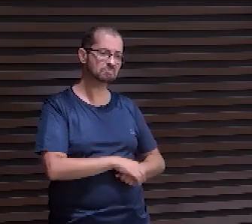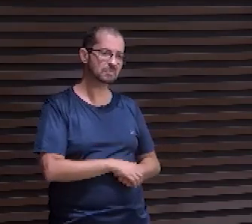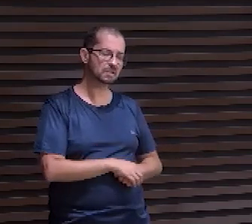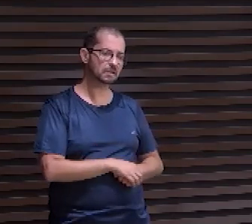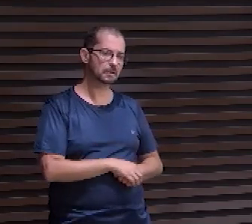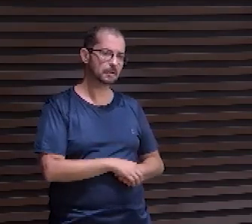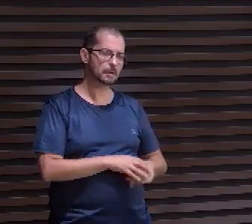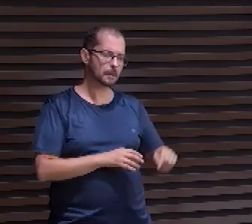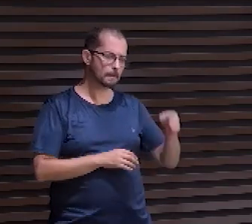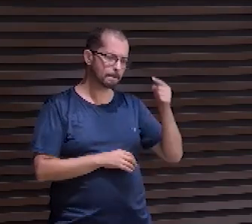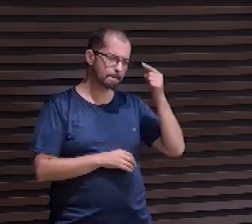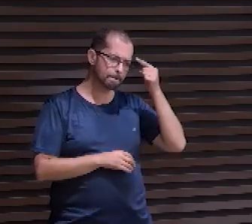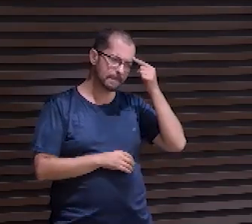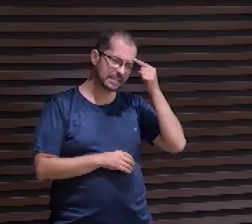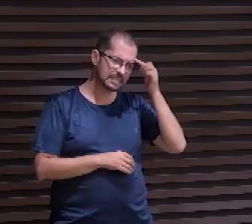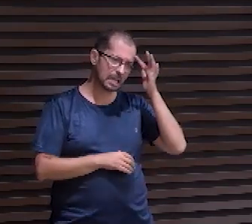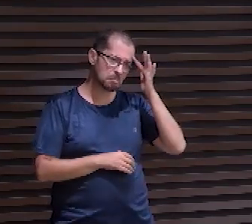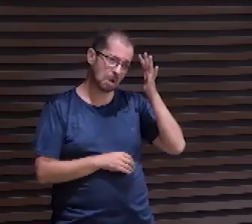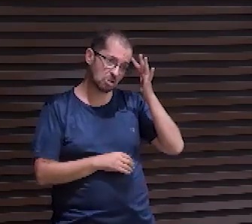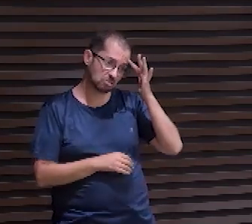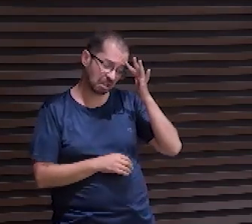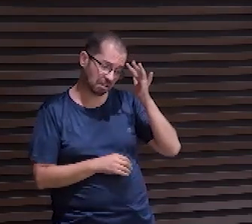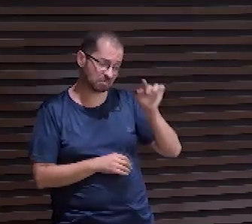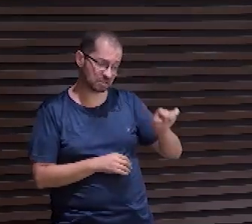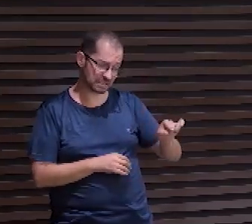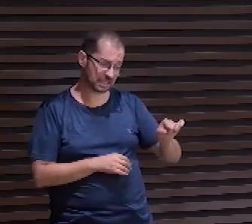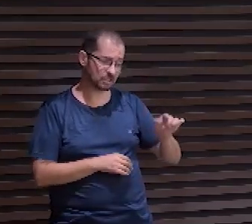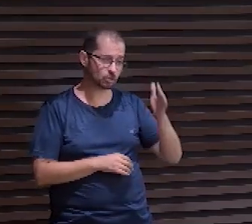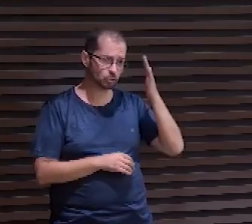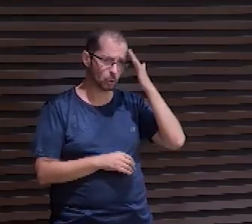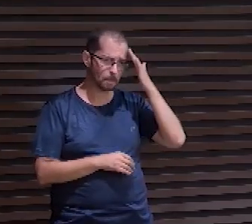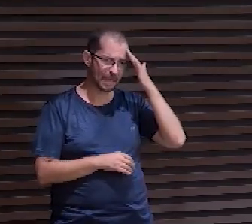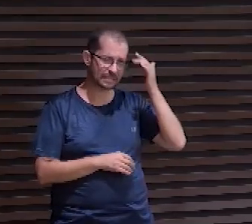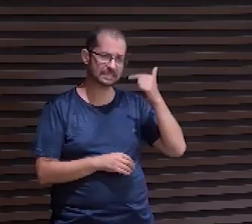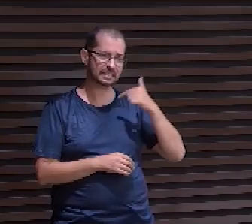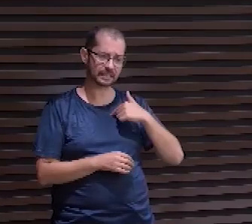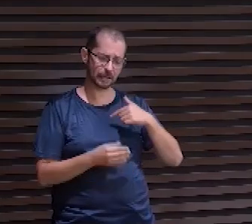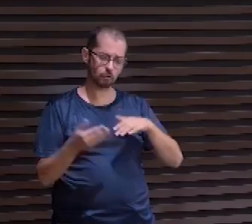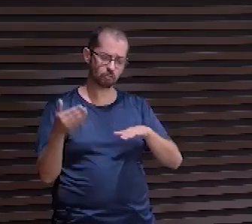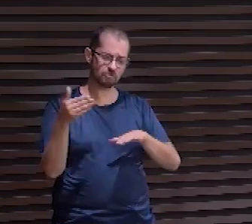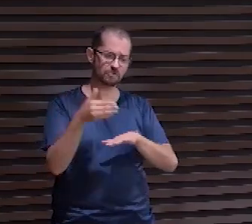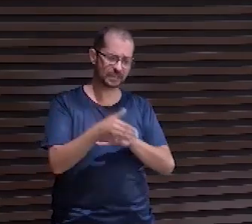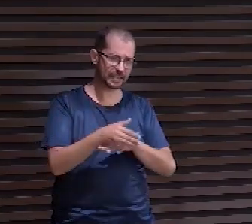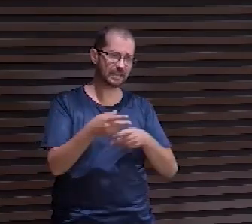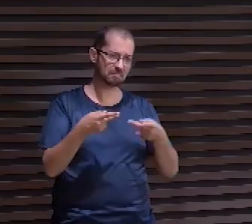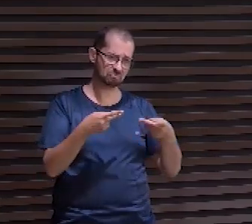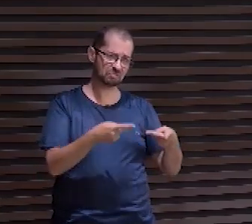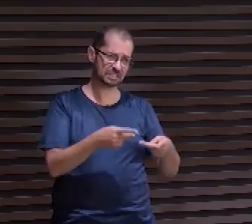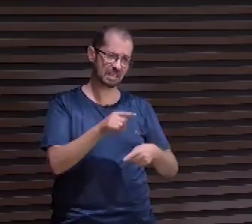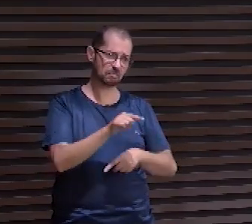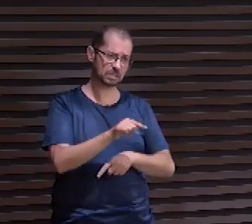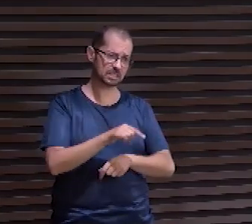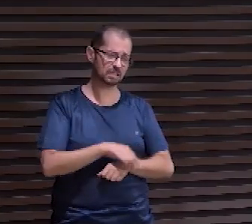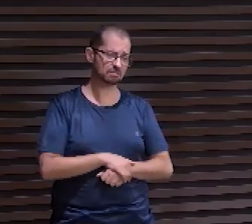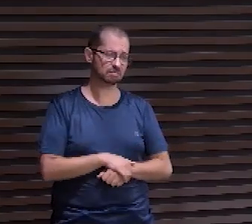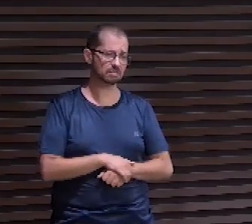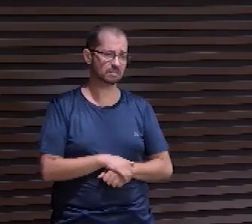por isso eu imaginei que você soubesse que eu viria visitá-lo.